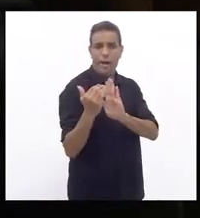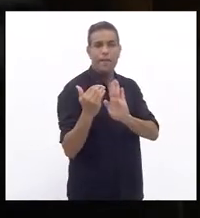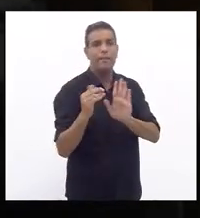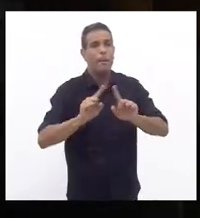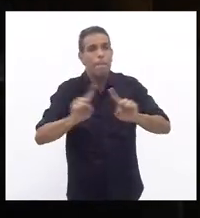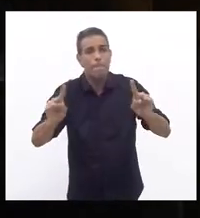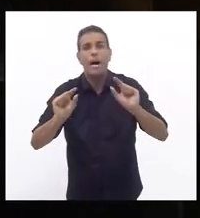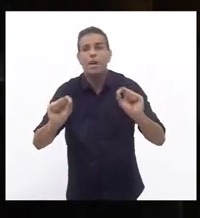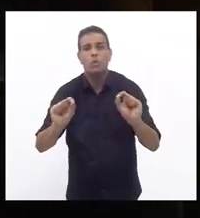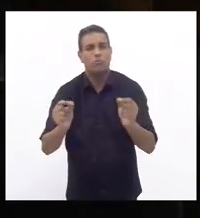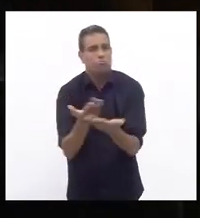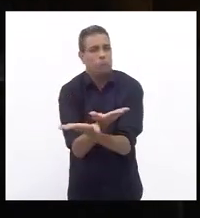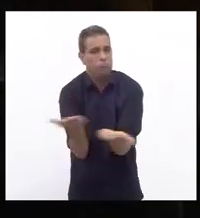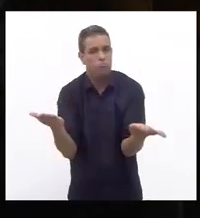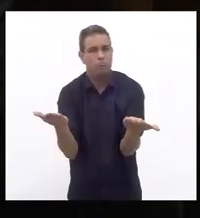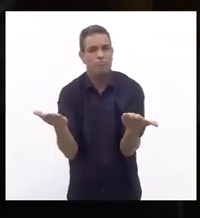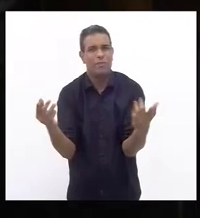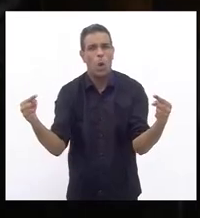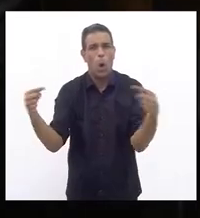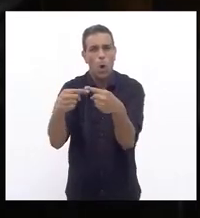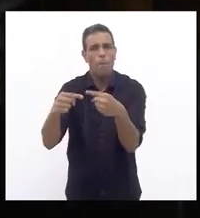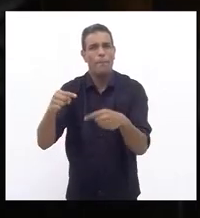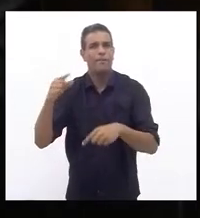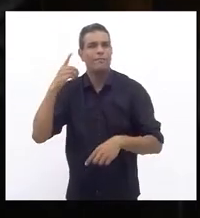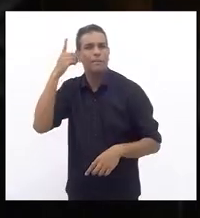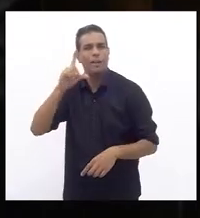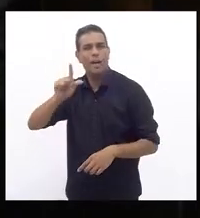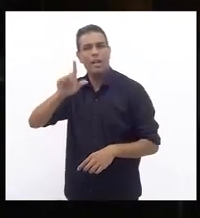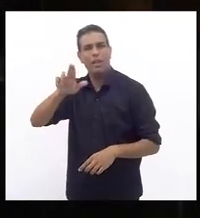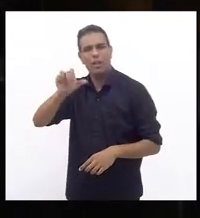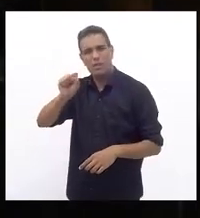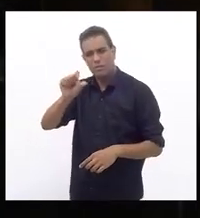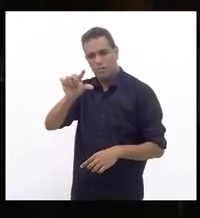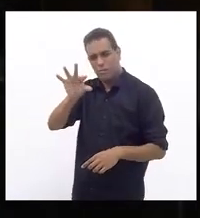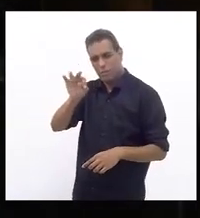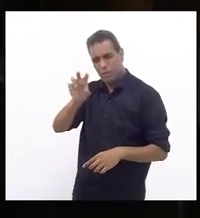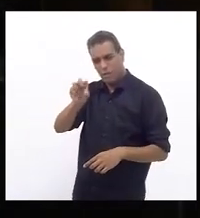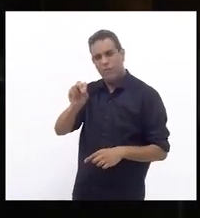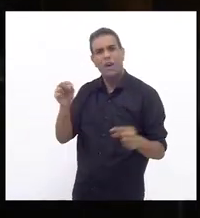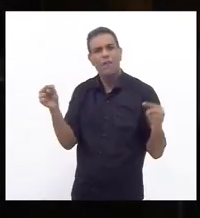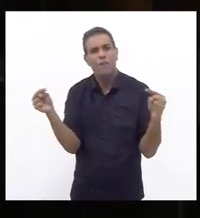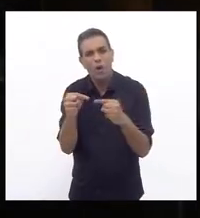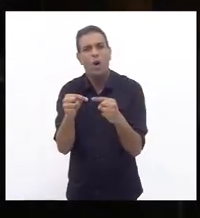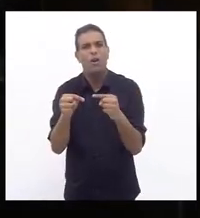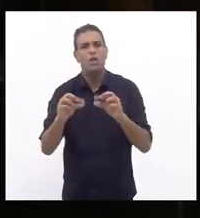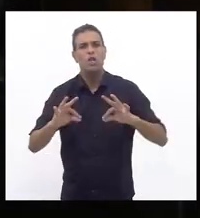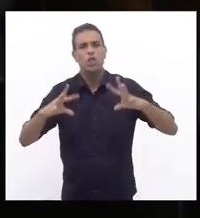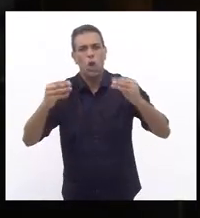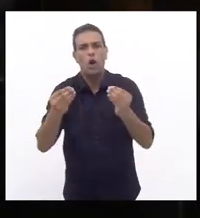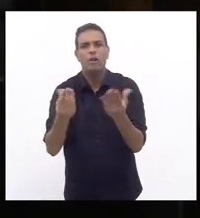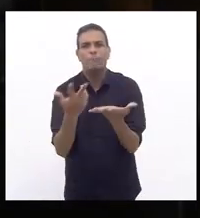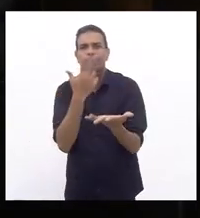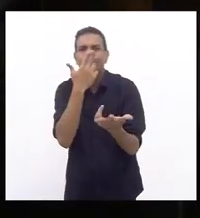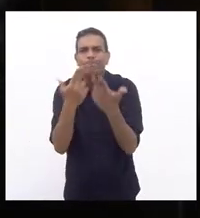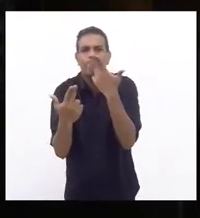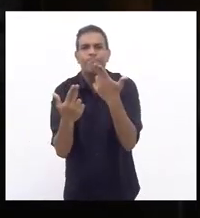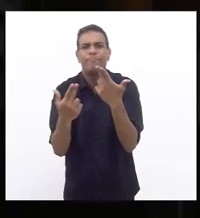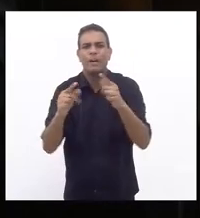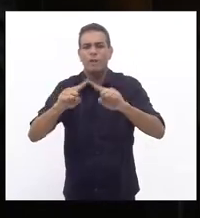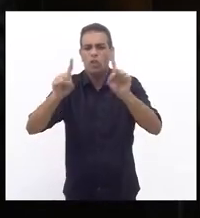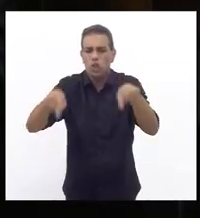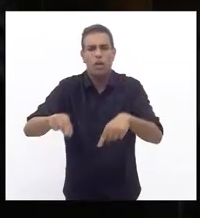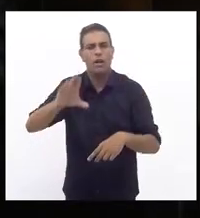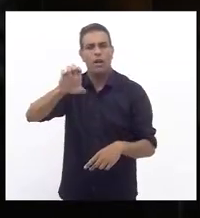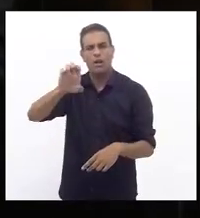de mais a mais. Como o Gustavo disse aqui, eu quero repetir, esta malfadada concessão dos serviços da SEDAI